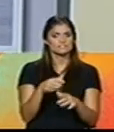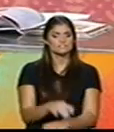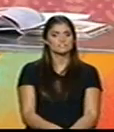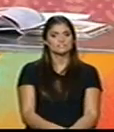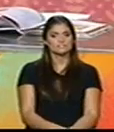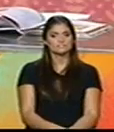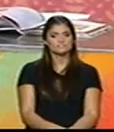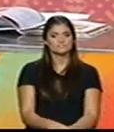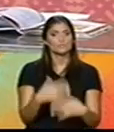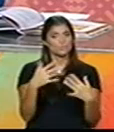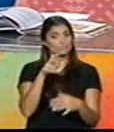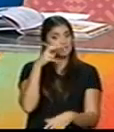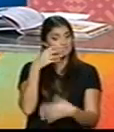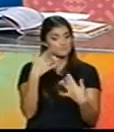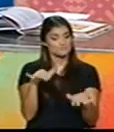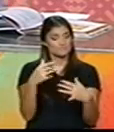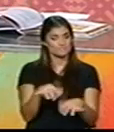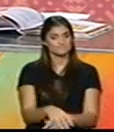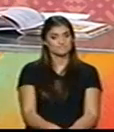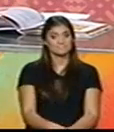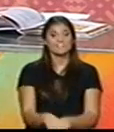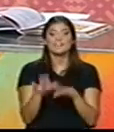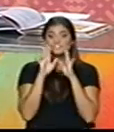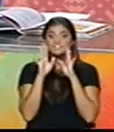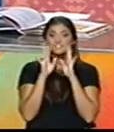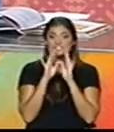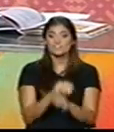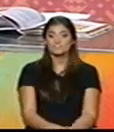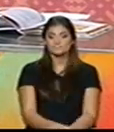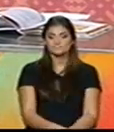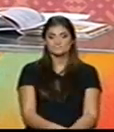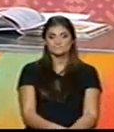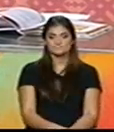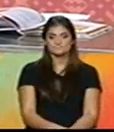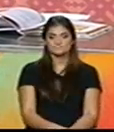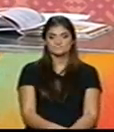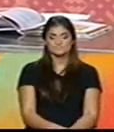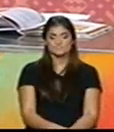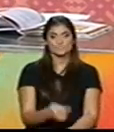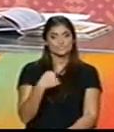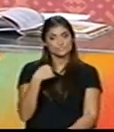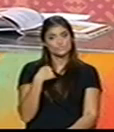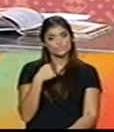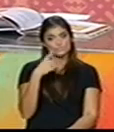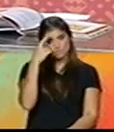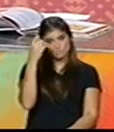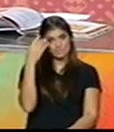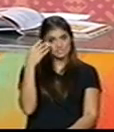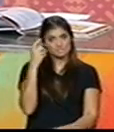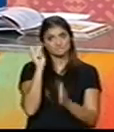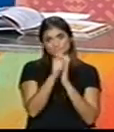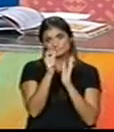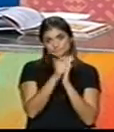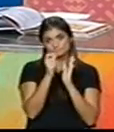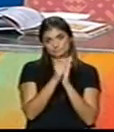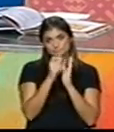Ui! Ui! Atenção com o cargo! Temos que saber onde agora é um cargo. E eu entendi que escrevi o meu livro com aquelas canetas.